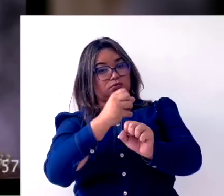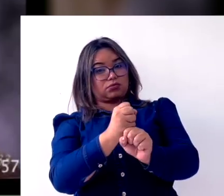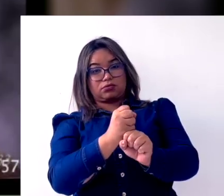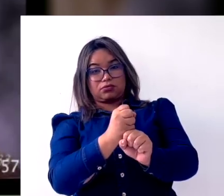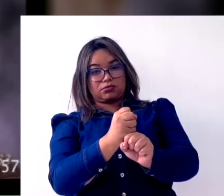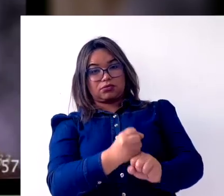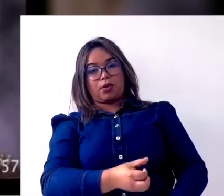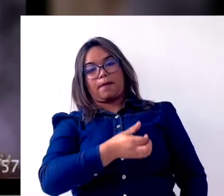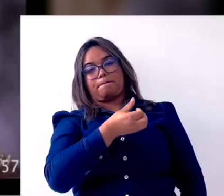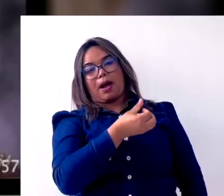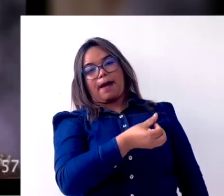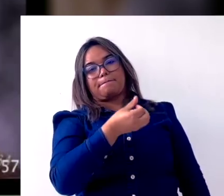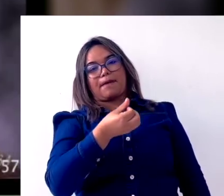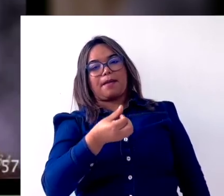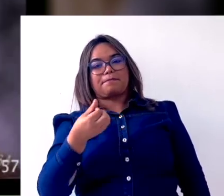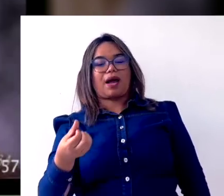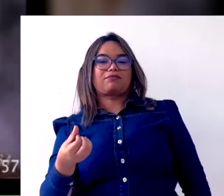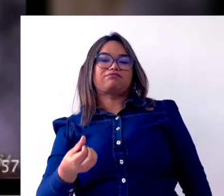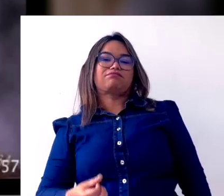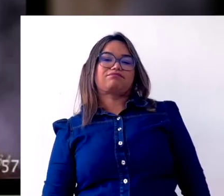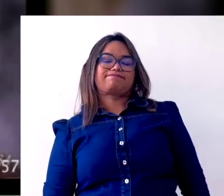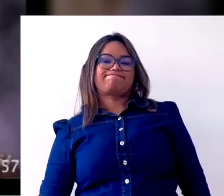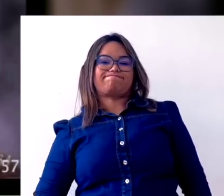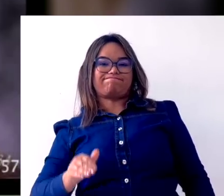número 666.